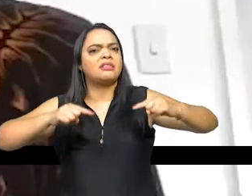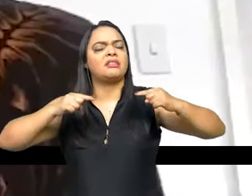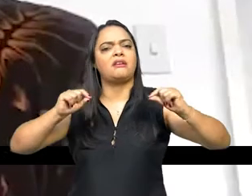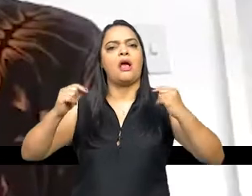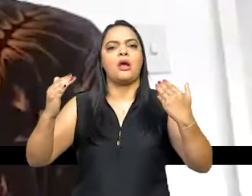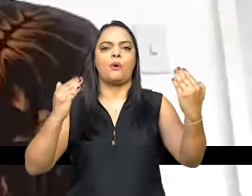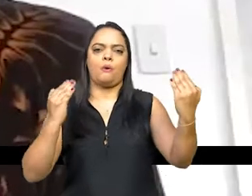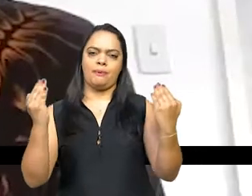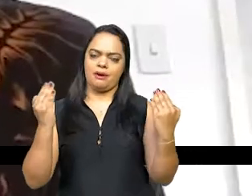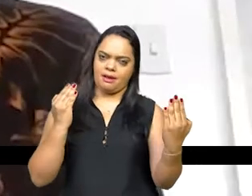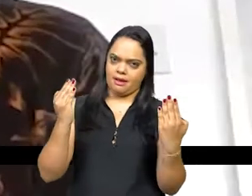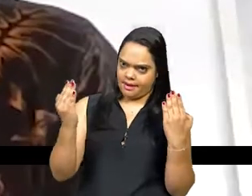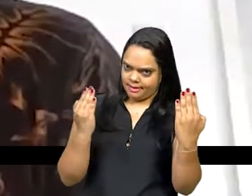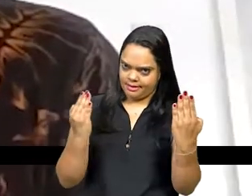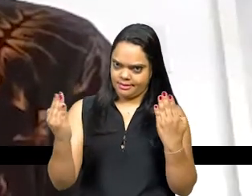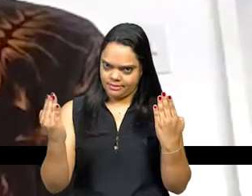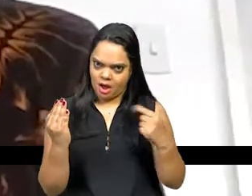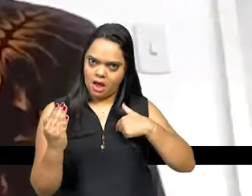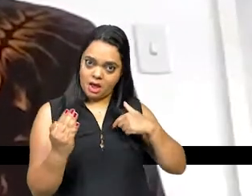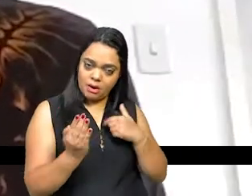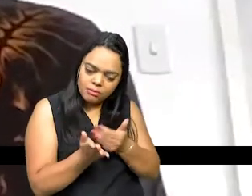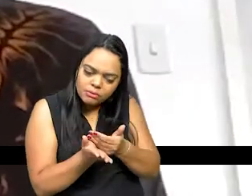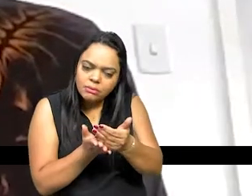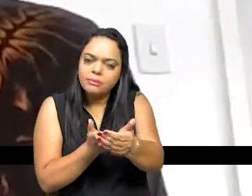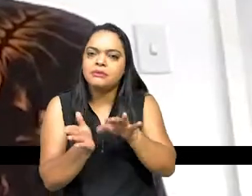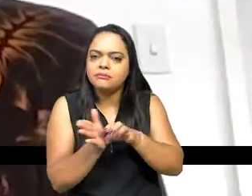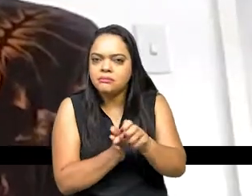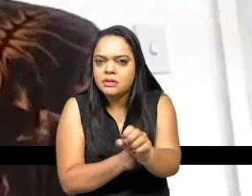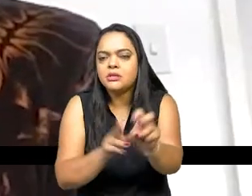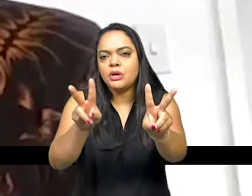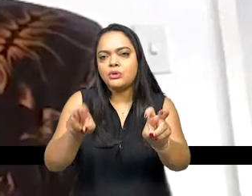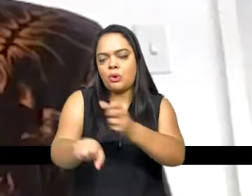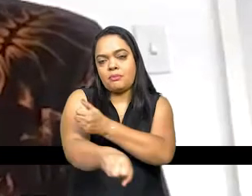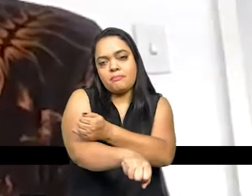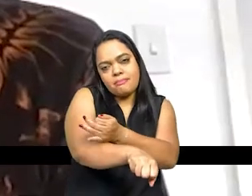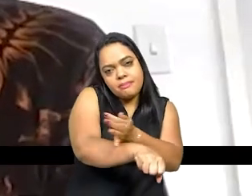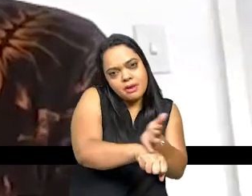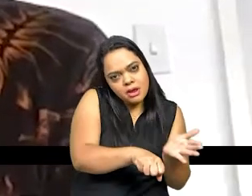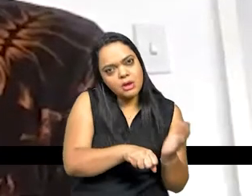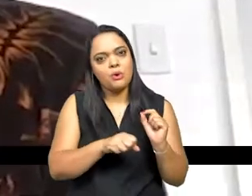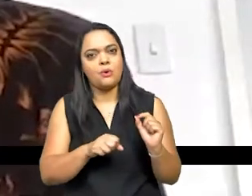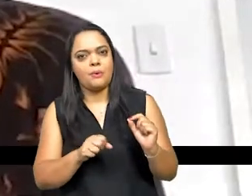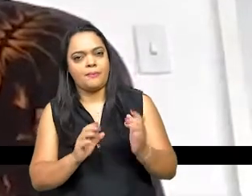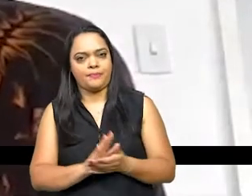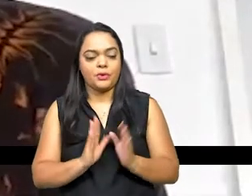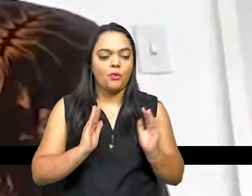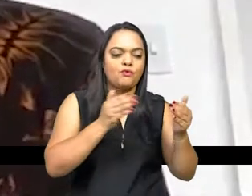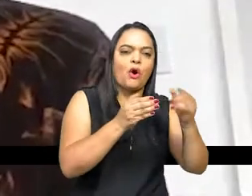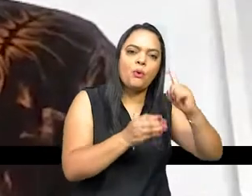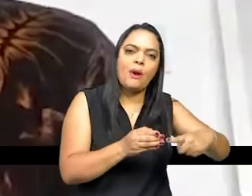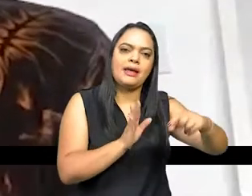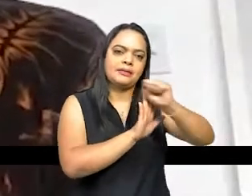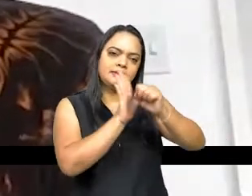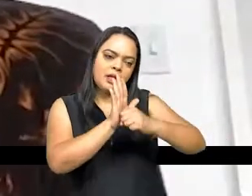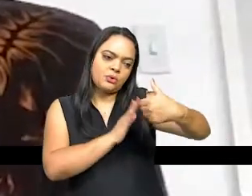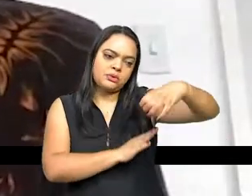perspectiva comparativa. E é isso que eu venho desenvolvendo, inclusive, numa pesquisa sobre branquitude com foco na primeira metade do século XIX,